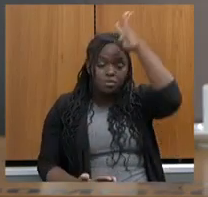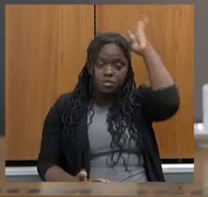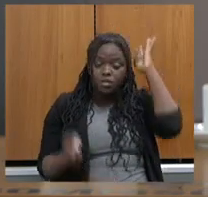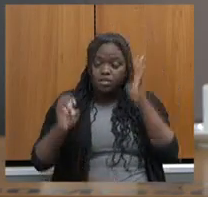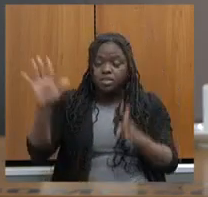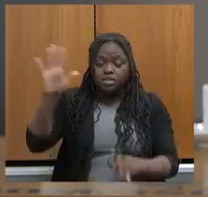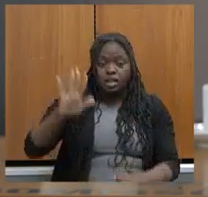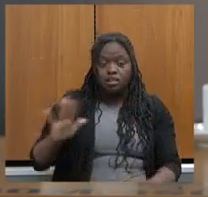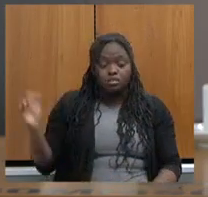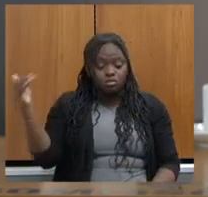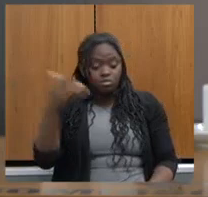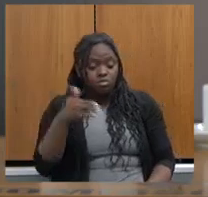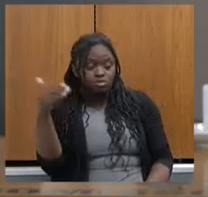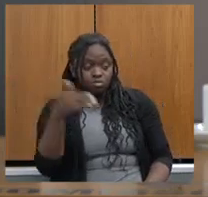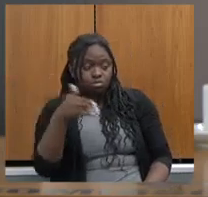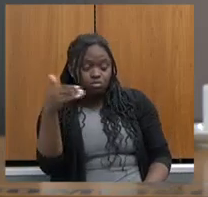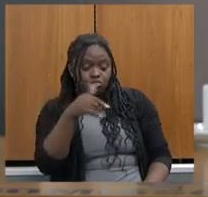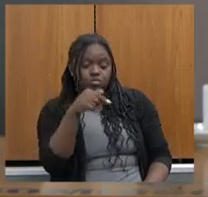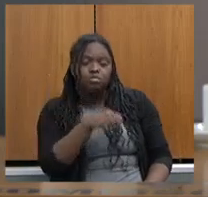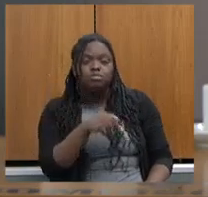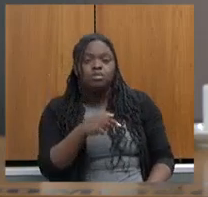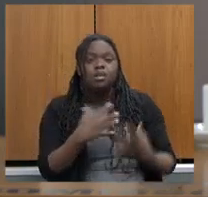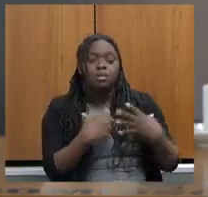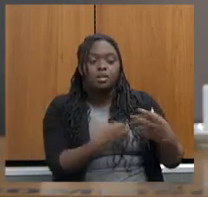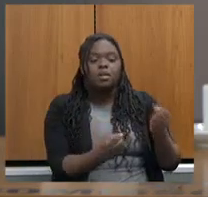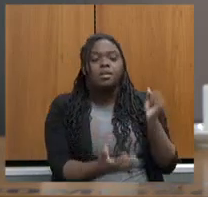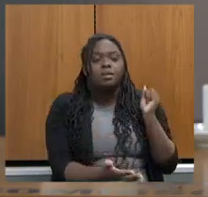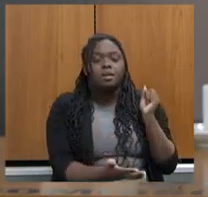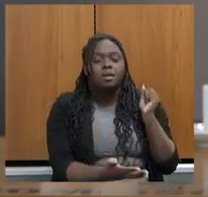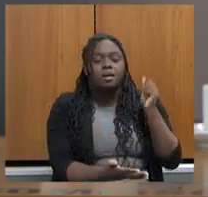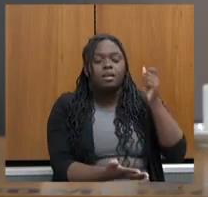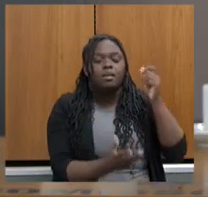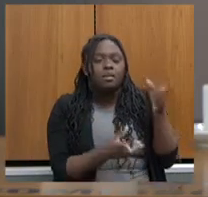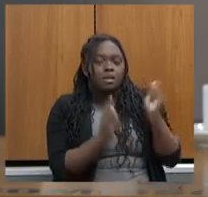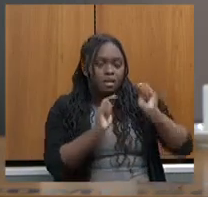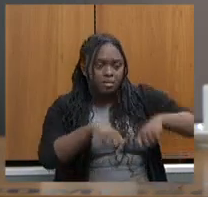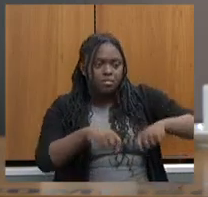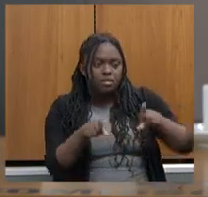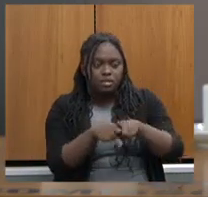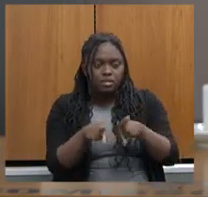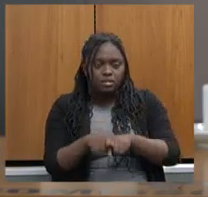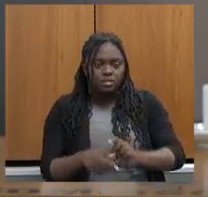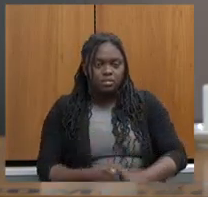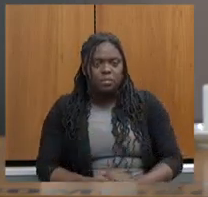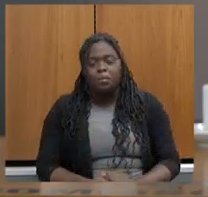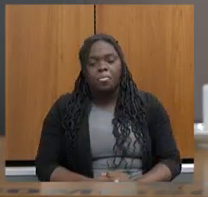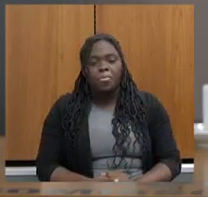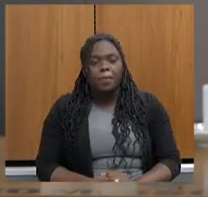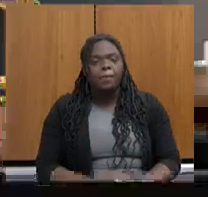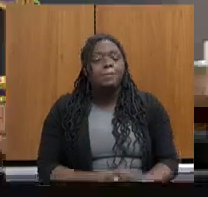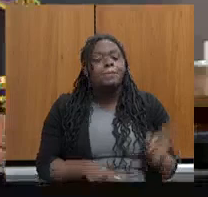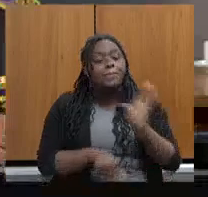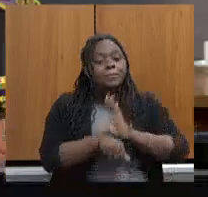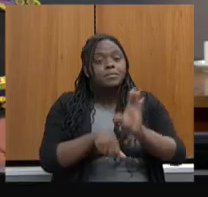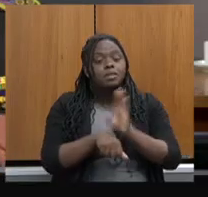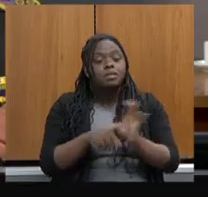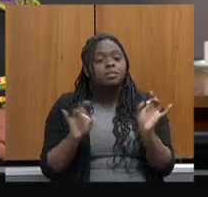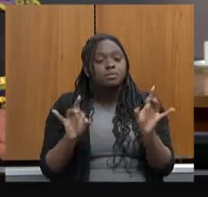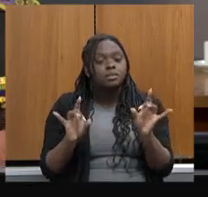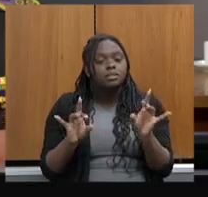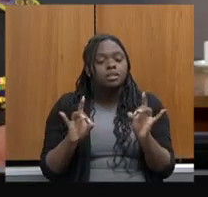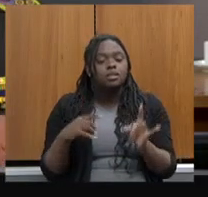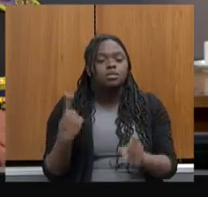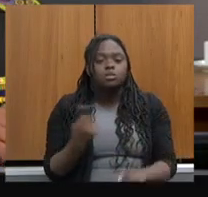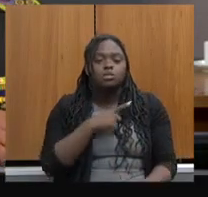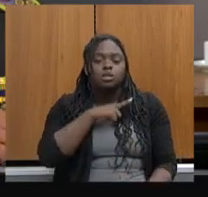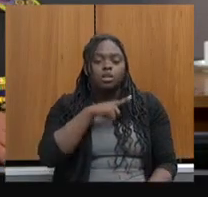vindo aqui adquirir a capacitação também pode passar curso de especialização nós